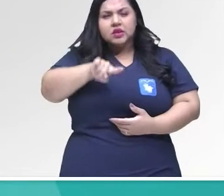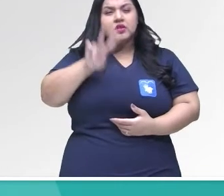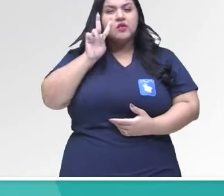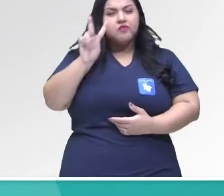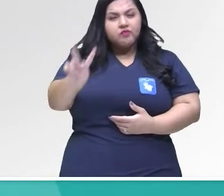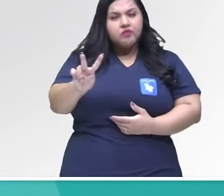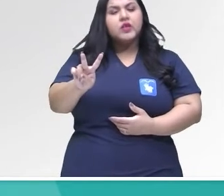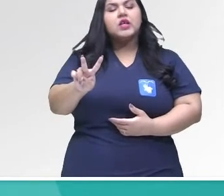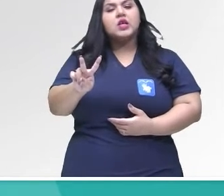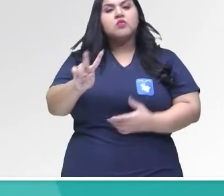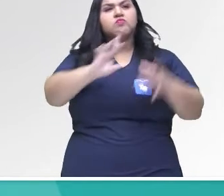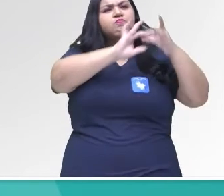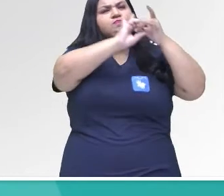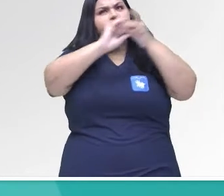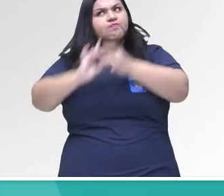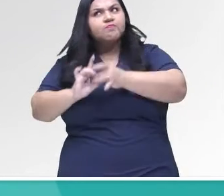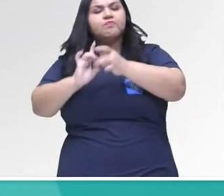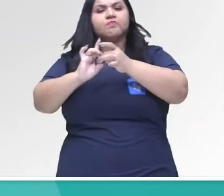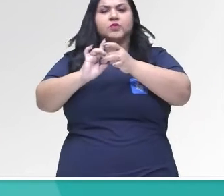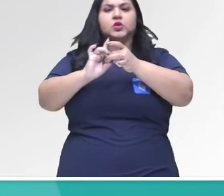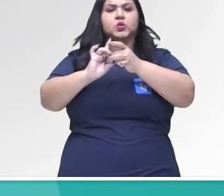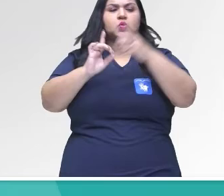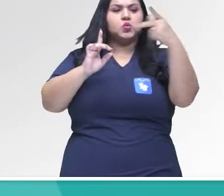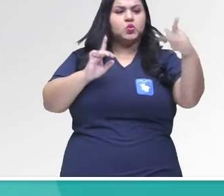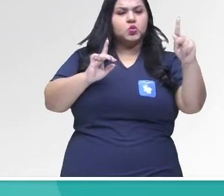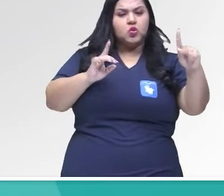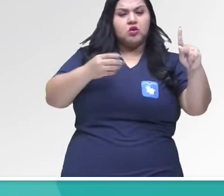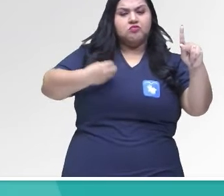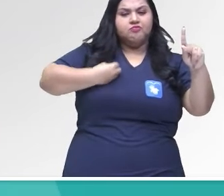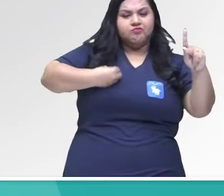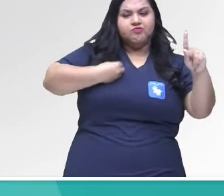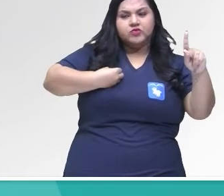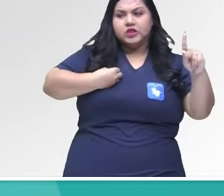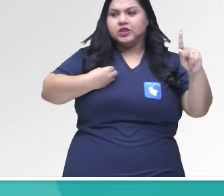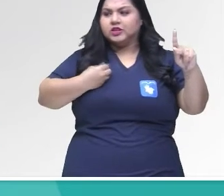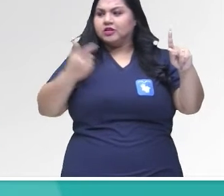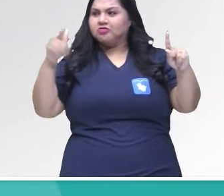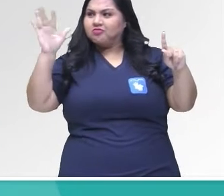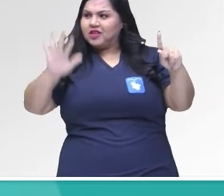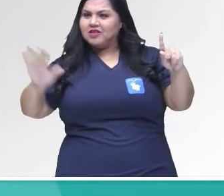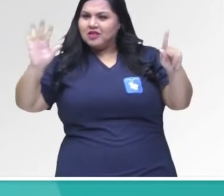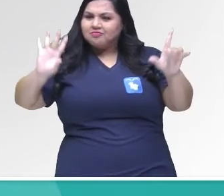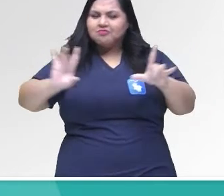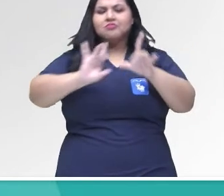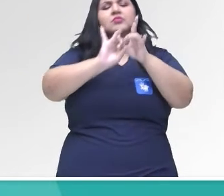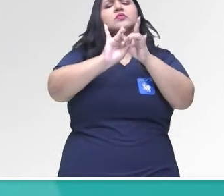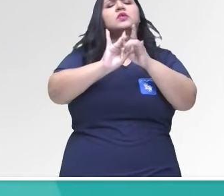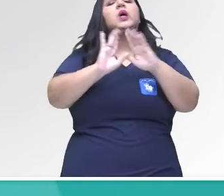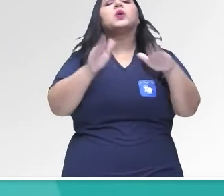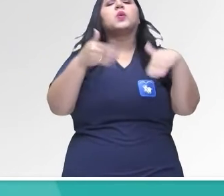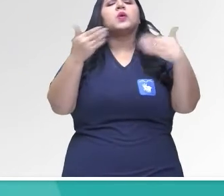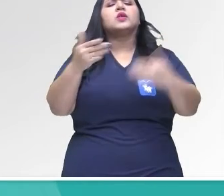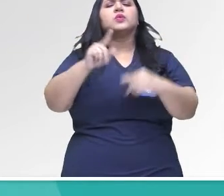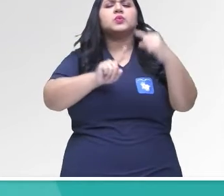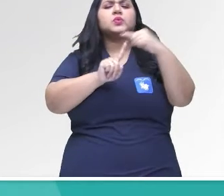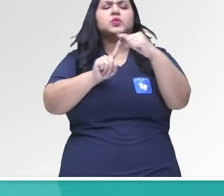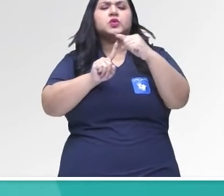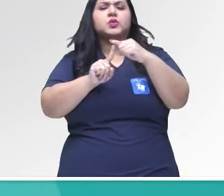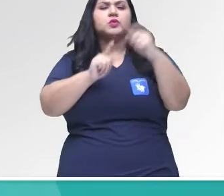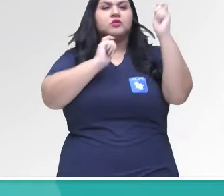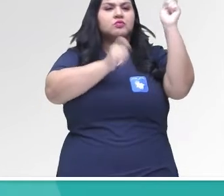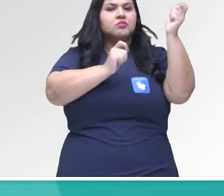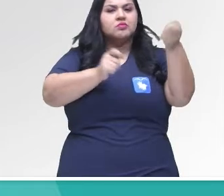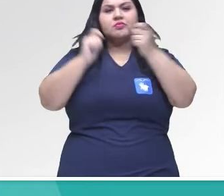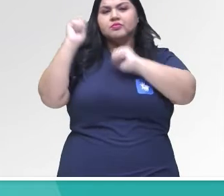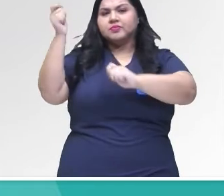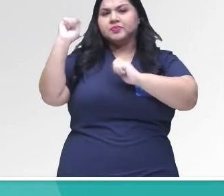fazendo essa conexão com o dia a dia de vocês aí das comunidades, certo? Então, quais são os tipos de maracatu? Vamos